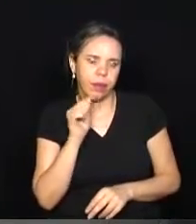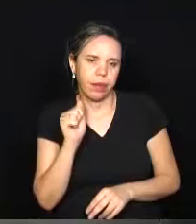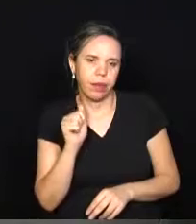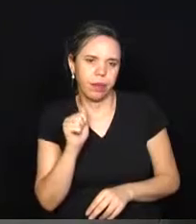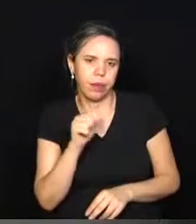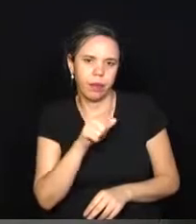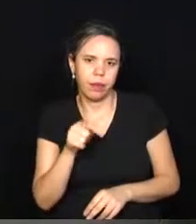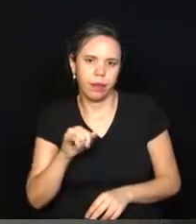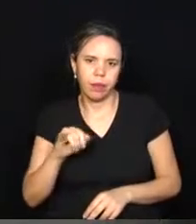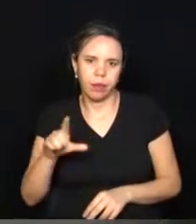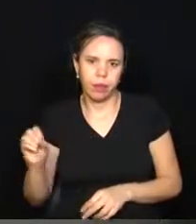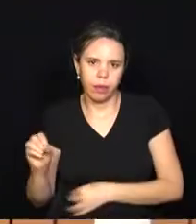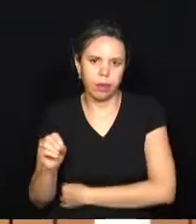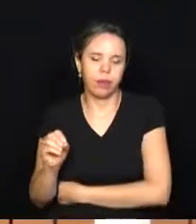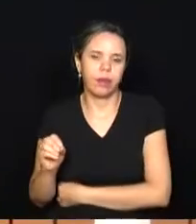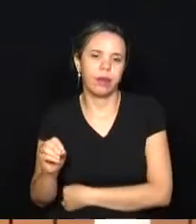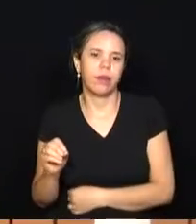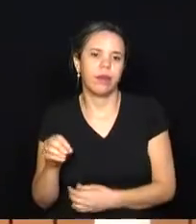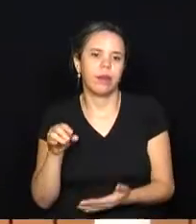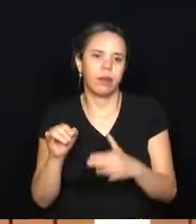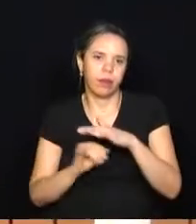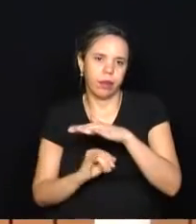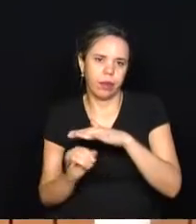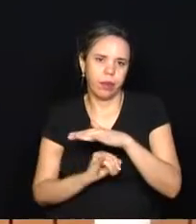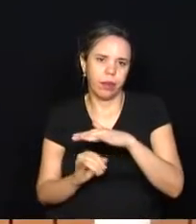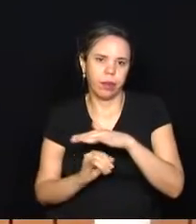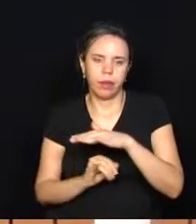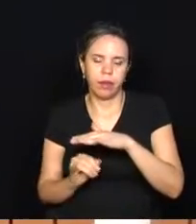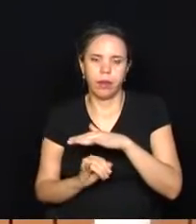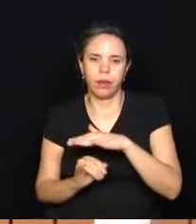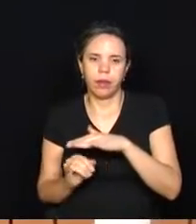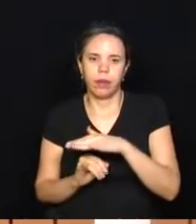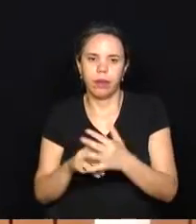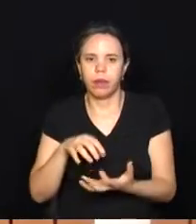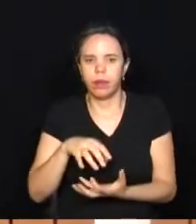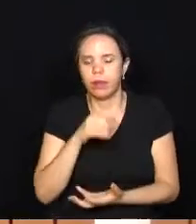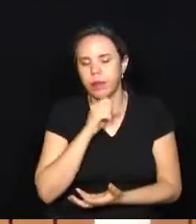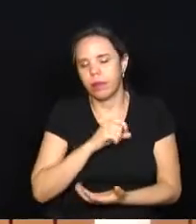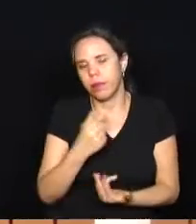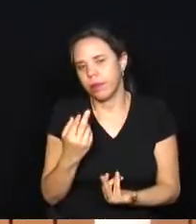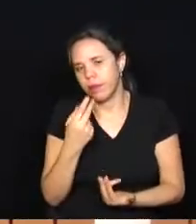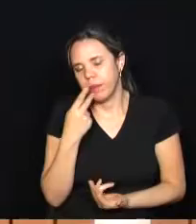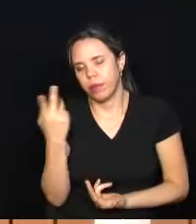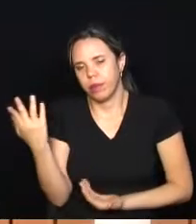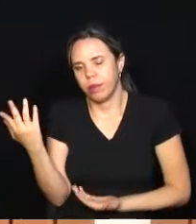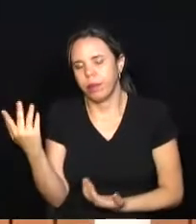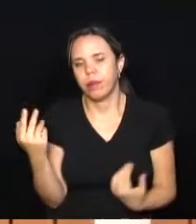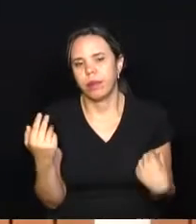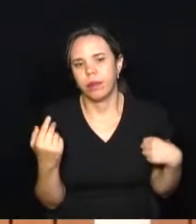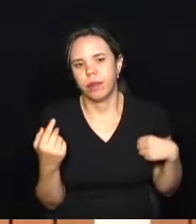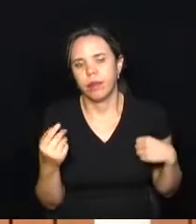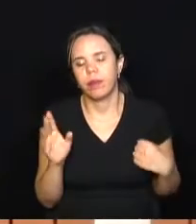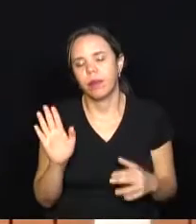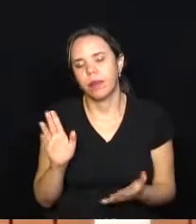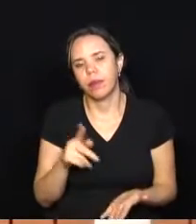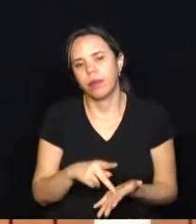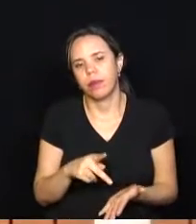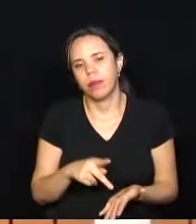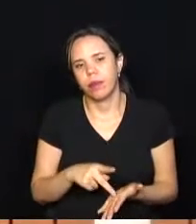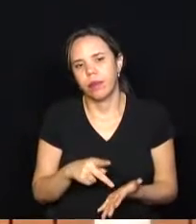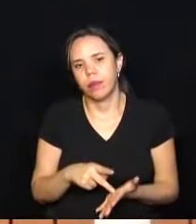questão da instituição de longa permanência, como a Sônia falou. que na realidade